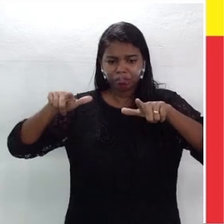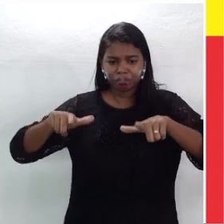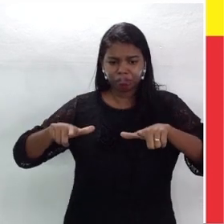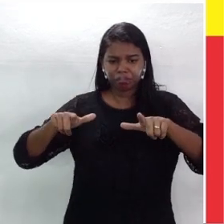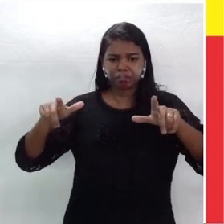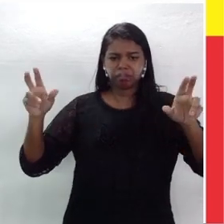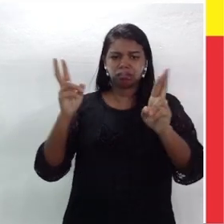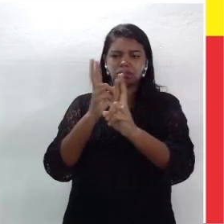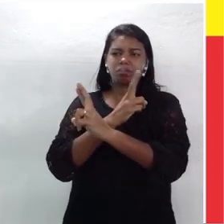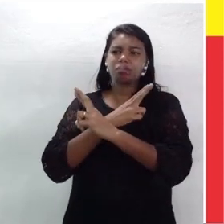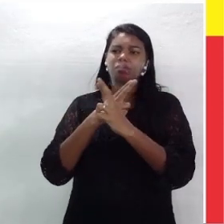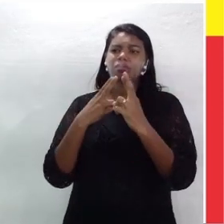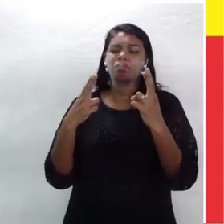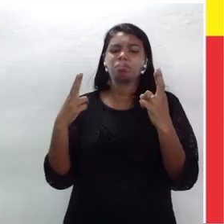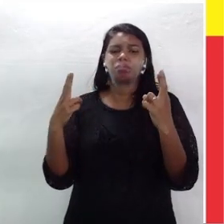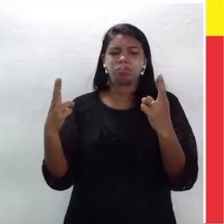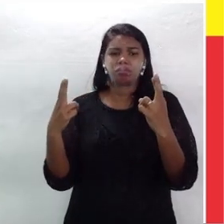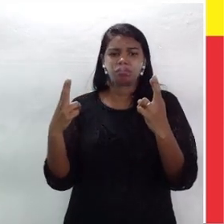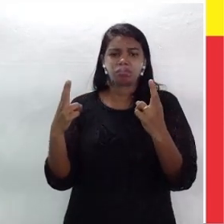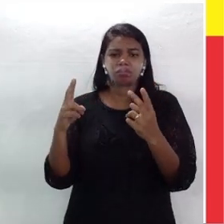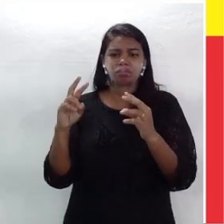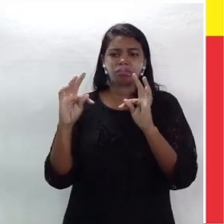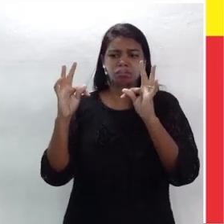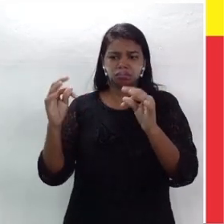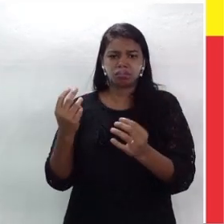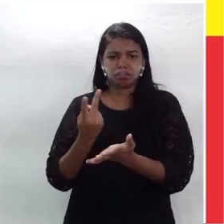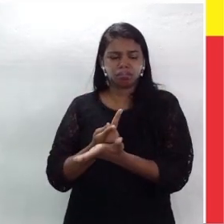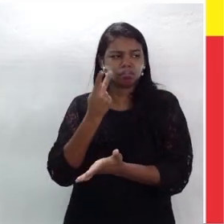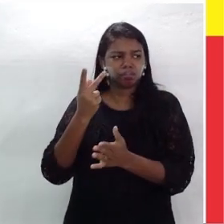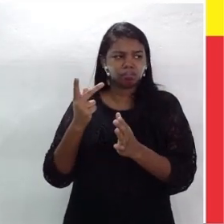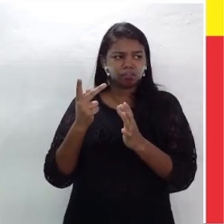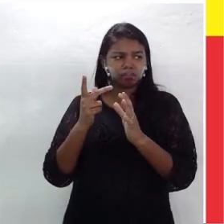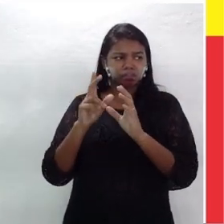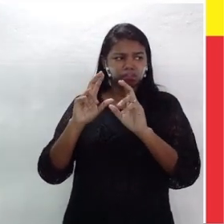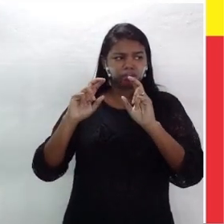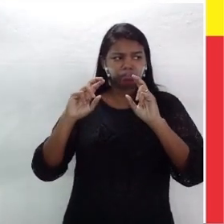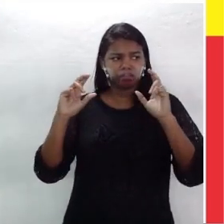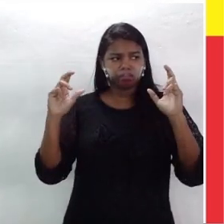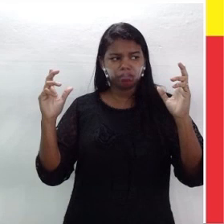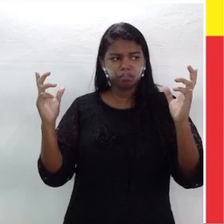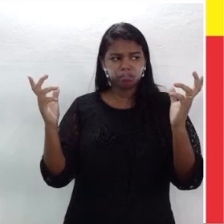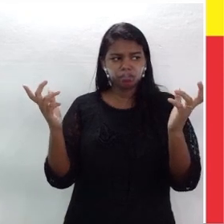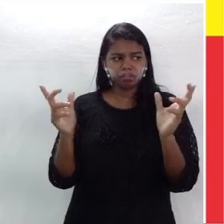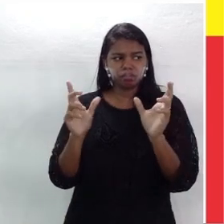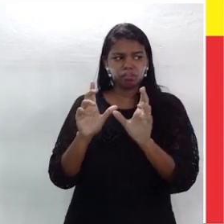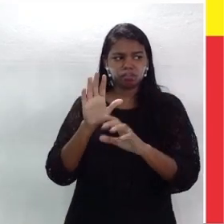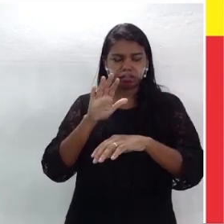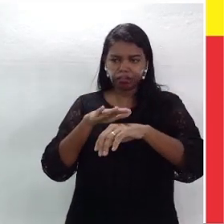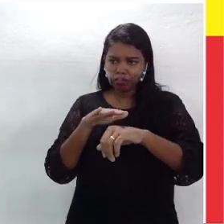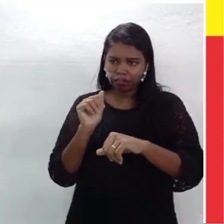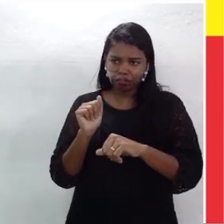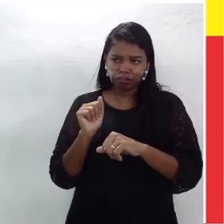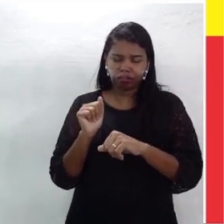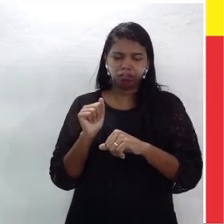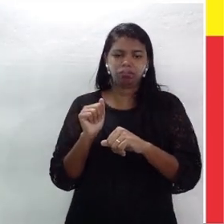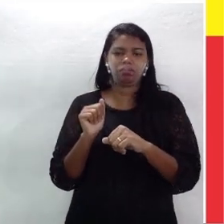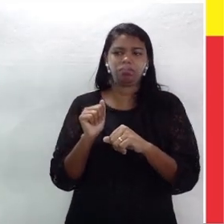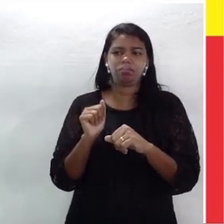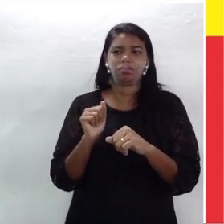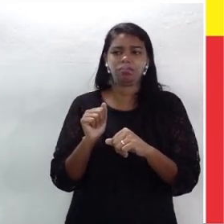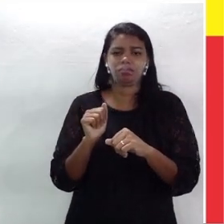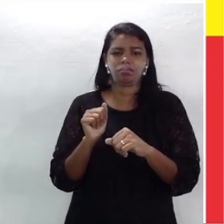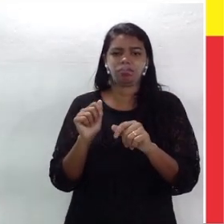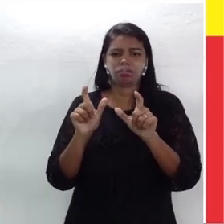lugar no espaço e tudo que ocupa lugar no espaço aí a gente chama essa propriedade